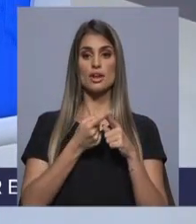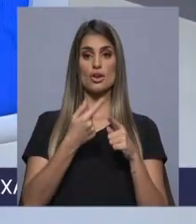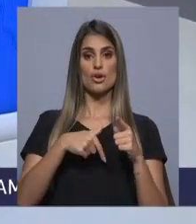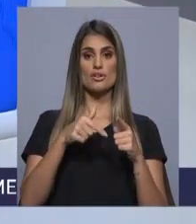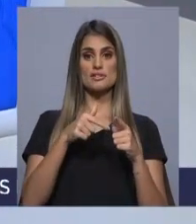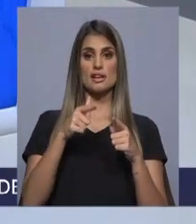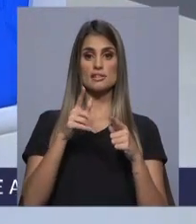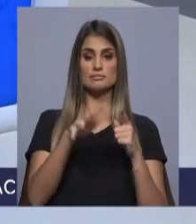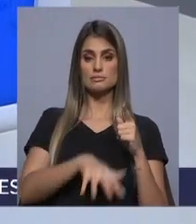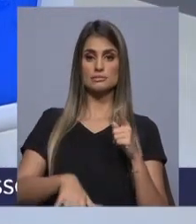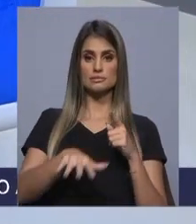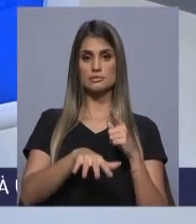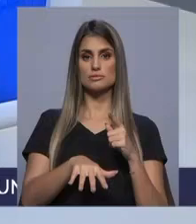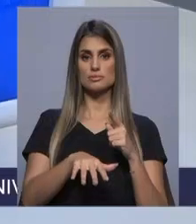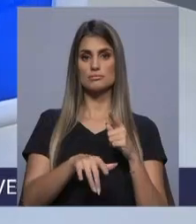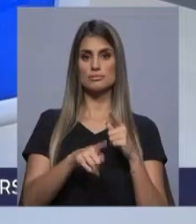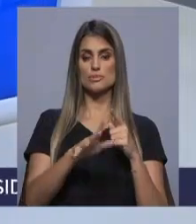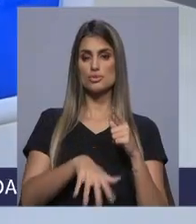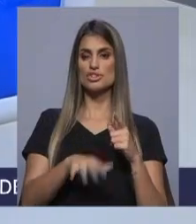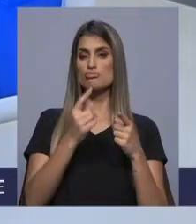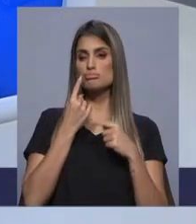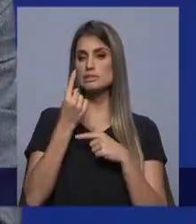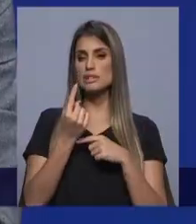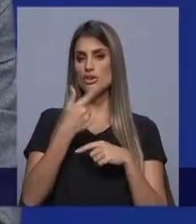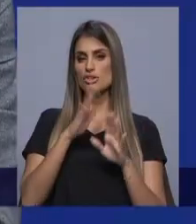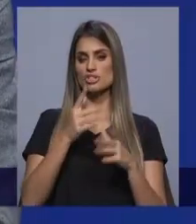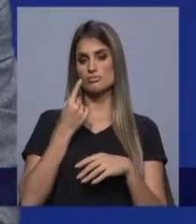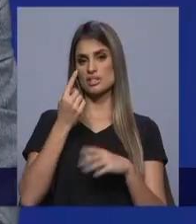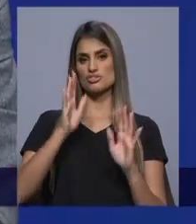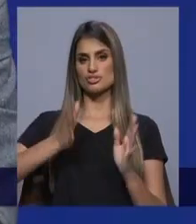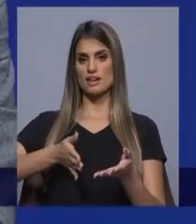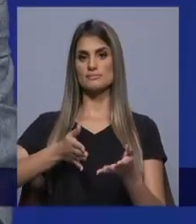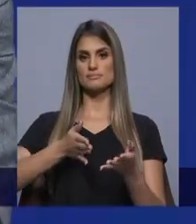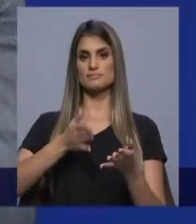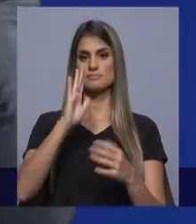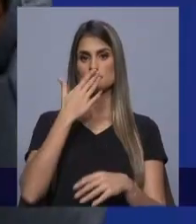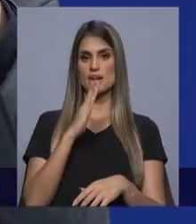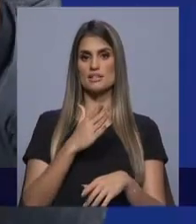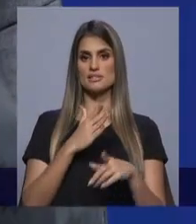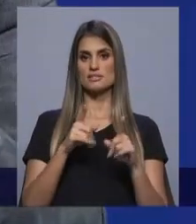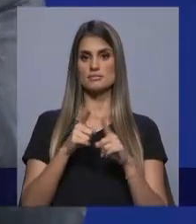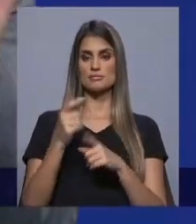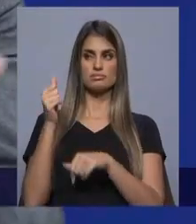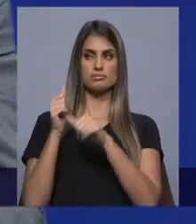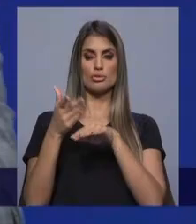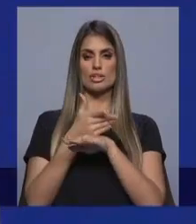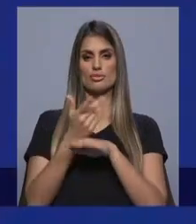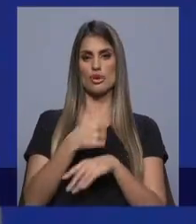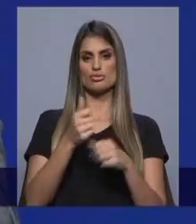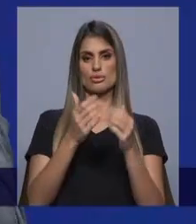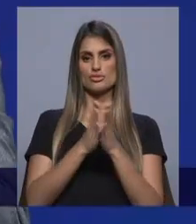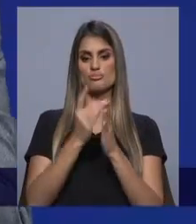Láctea de facto uma galáxia especial? É verdade. Nós já somos especiais, vamos. Sim, é verdade. Parece que recuamos há uns séculos quando se pensava que, de facto, nós todos